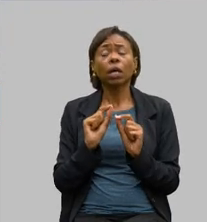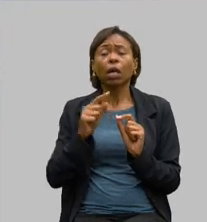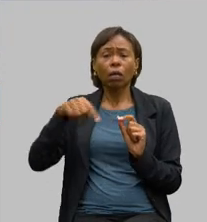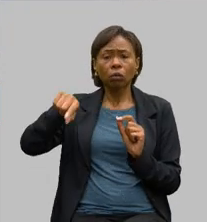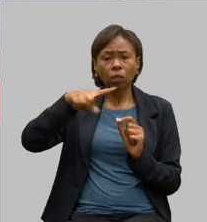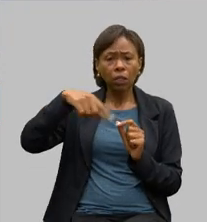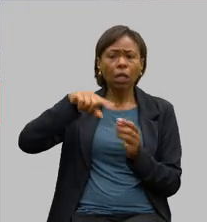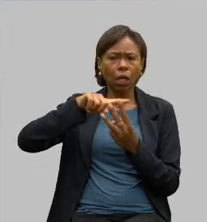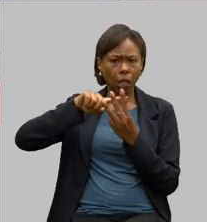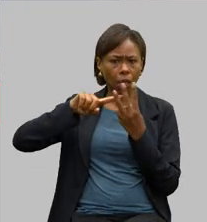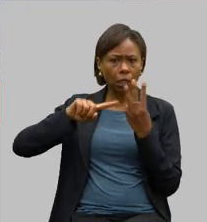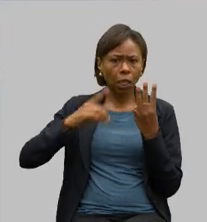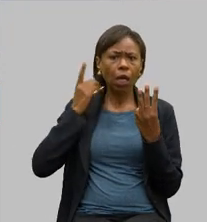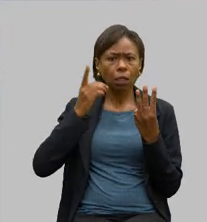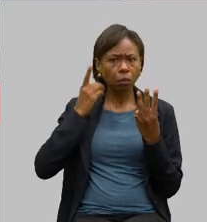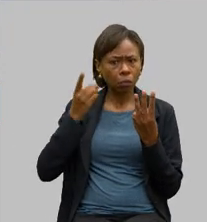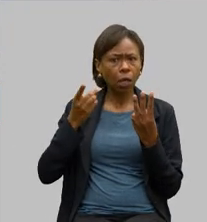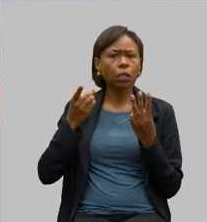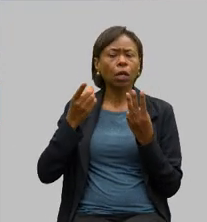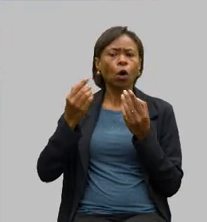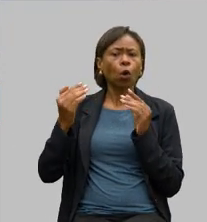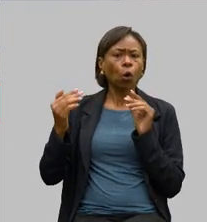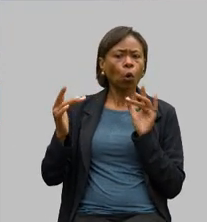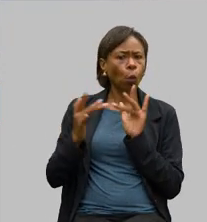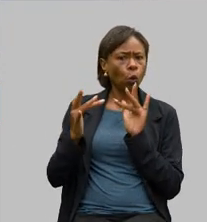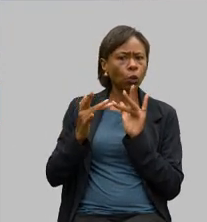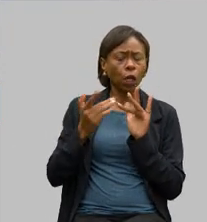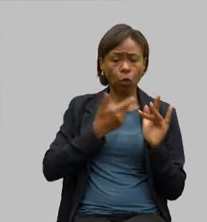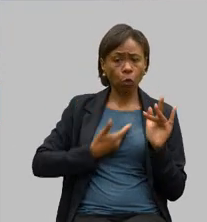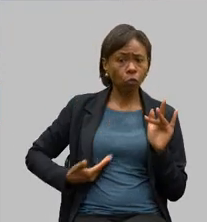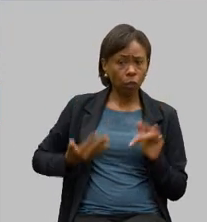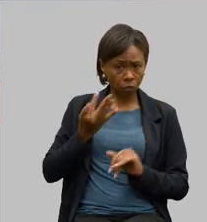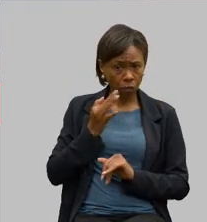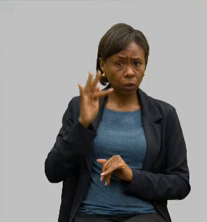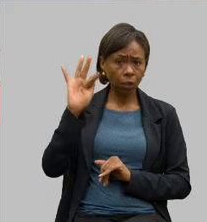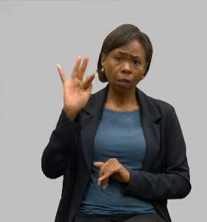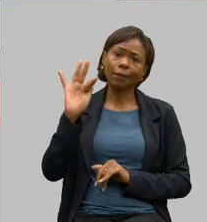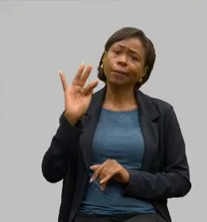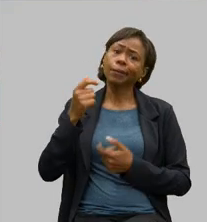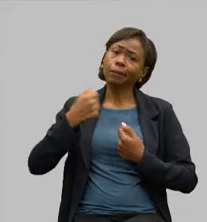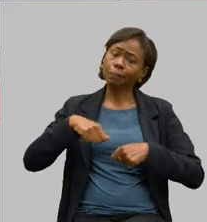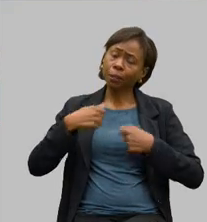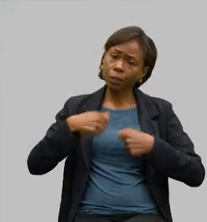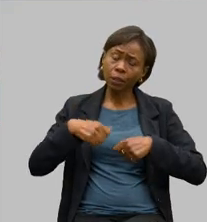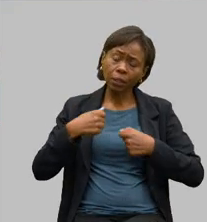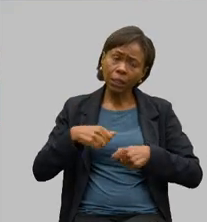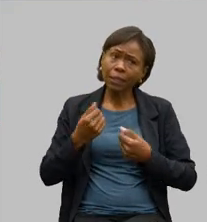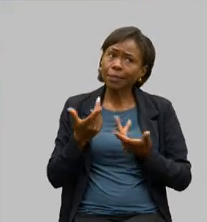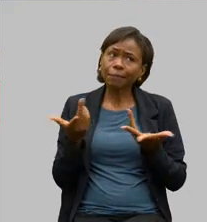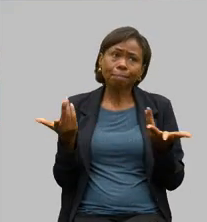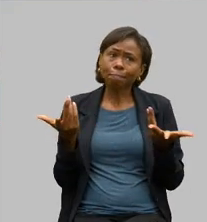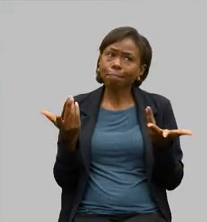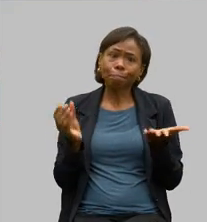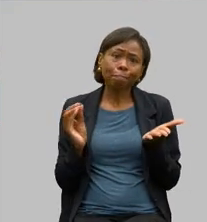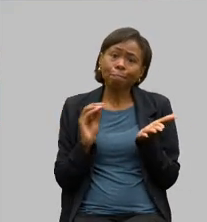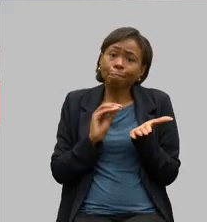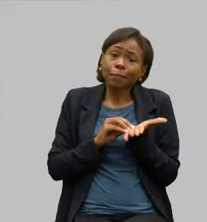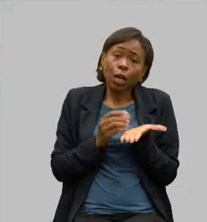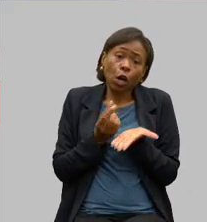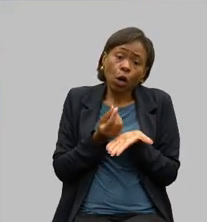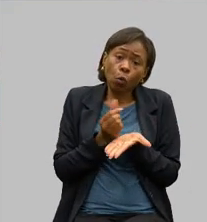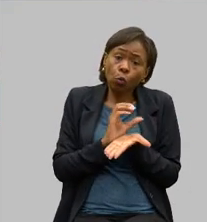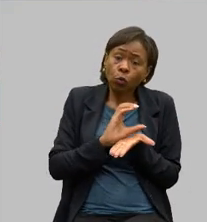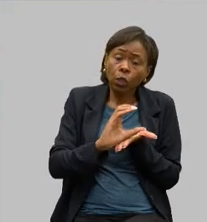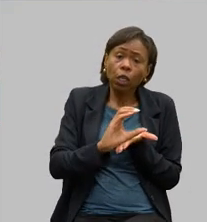entrada muito grande no governo federal em determinado momento a gente tinha que dar um jeito de colocar alguma coisa para a restauração para os